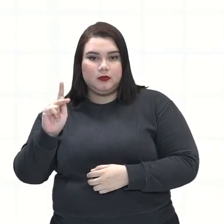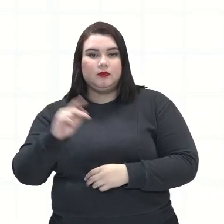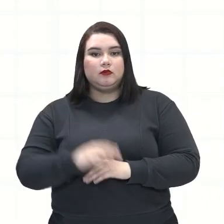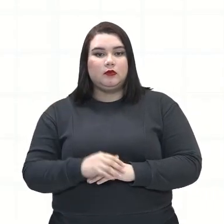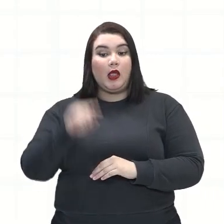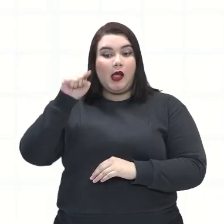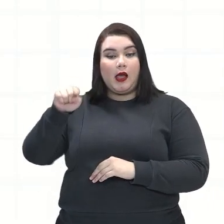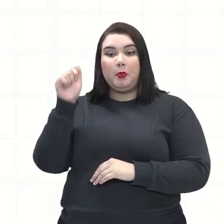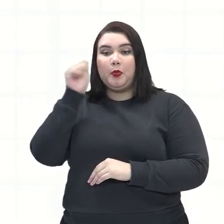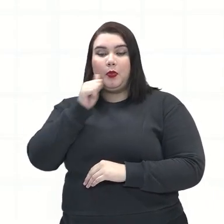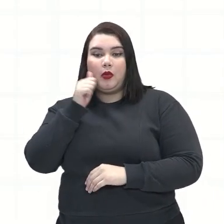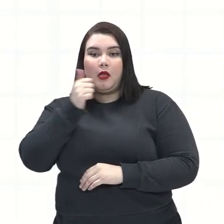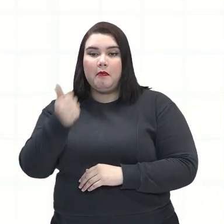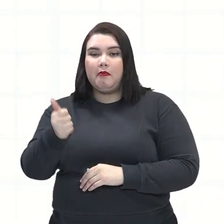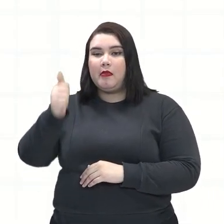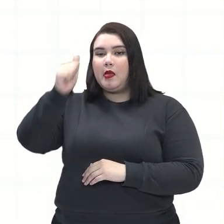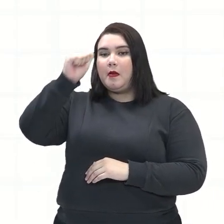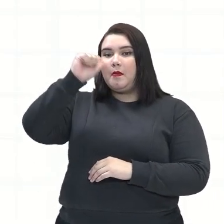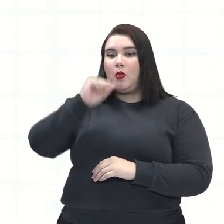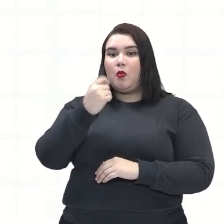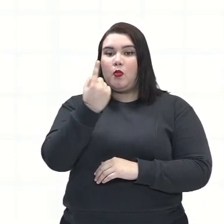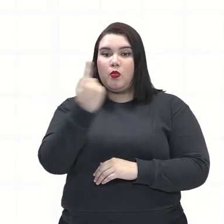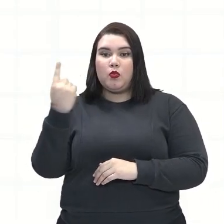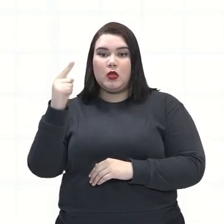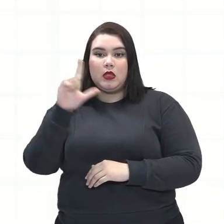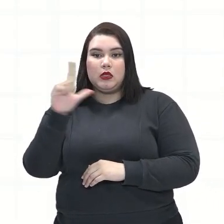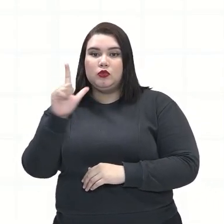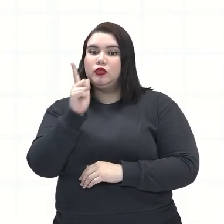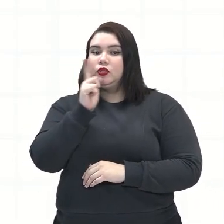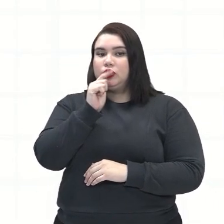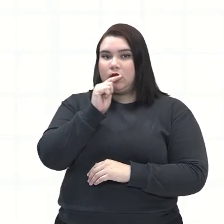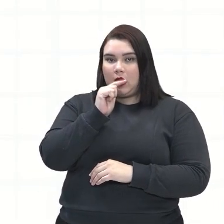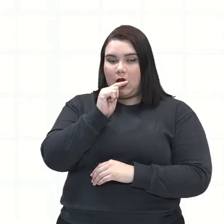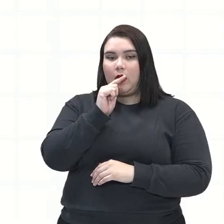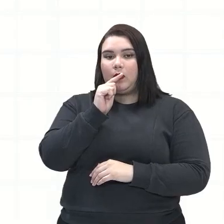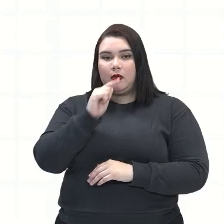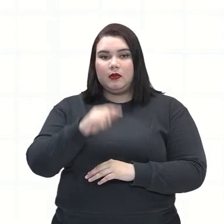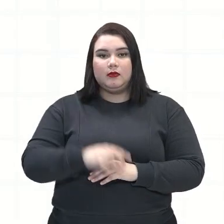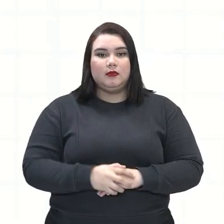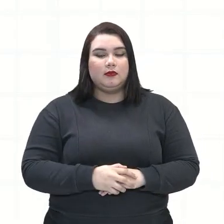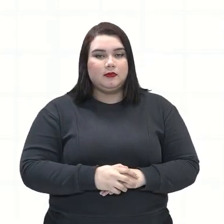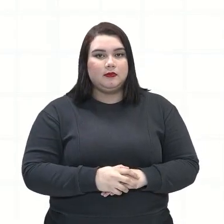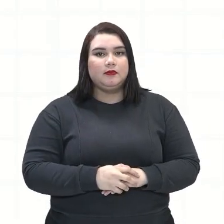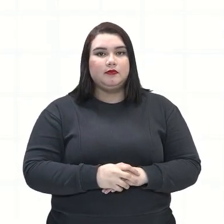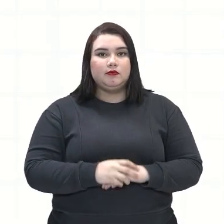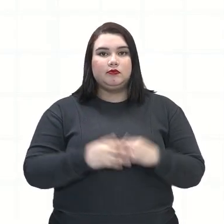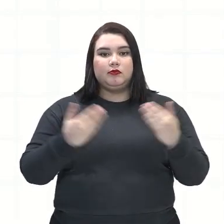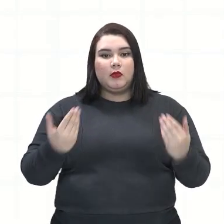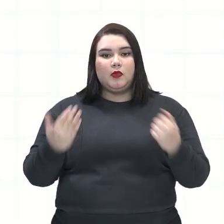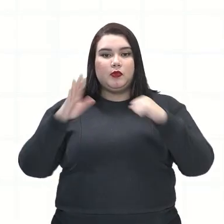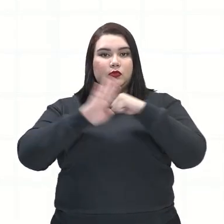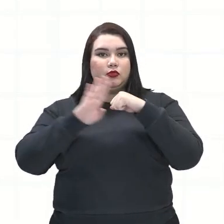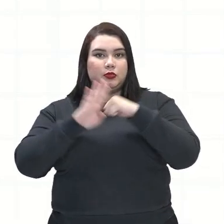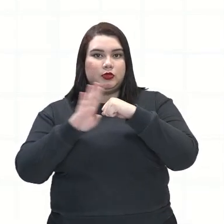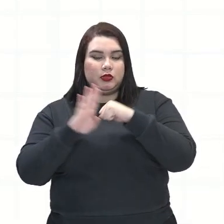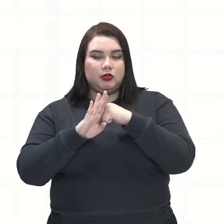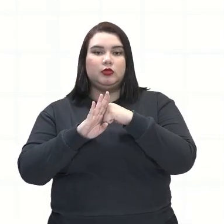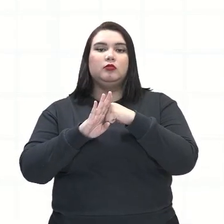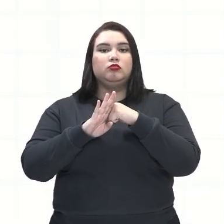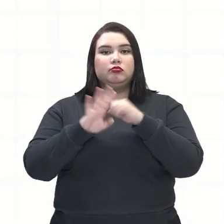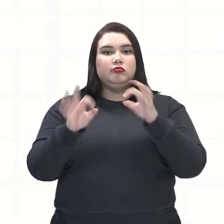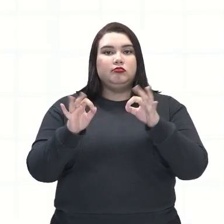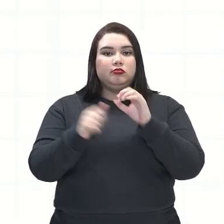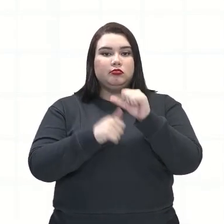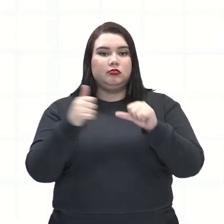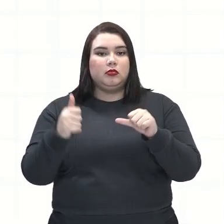liter of water. Então, aqui está a minha palavra, que é o substantivo não contável, né? E aqui está